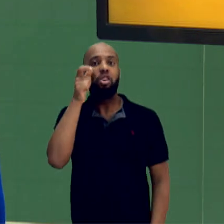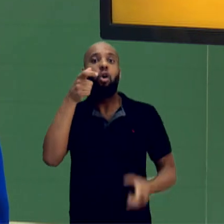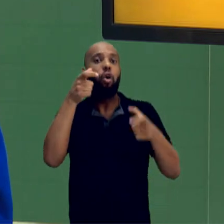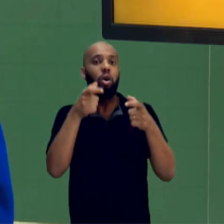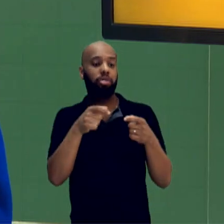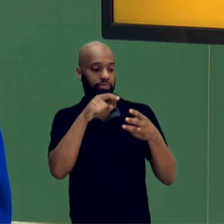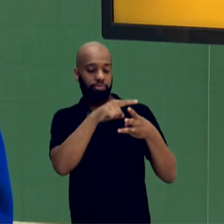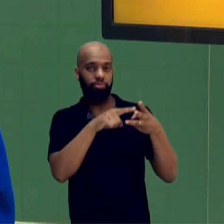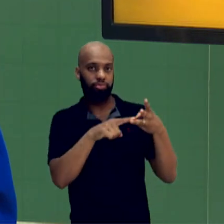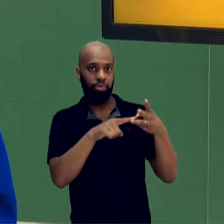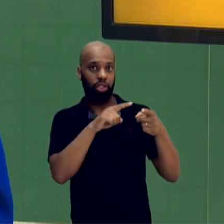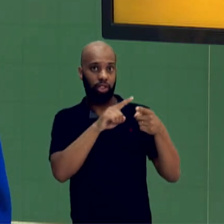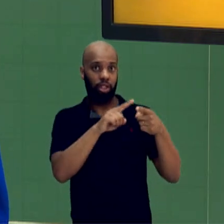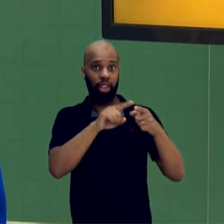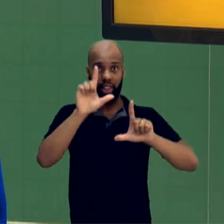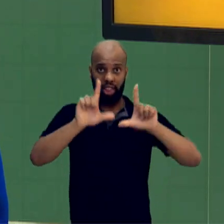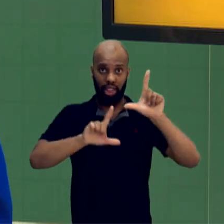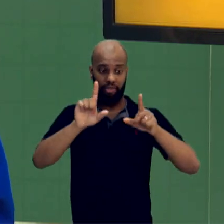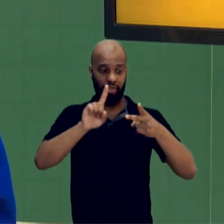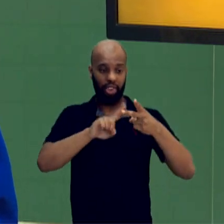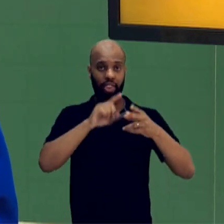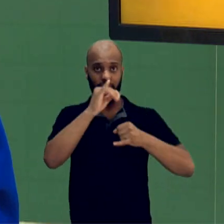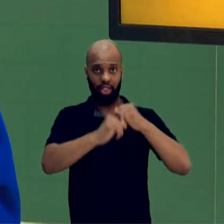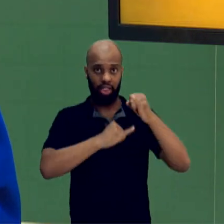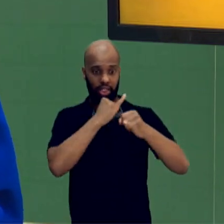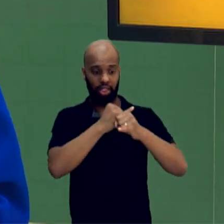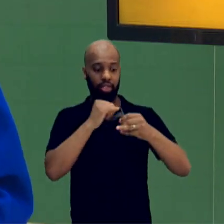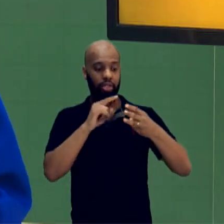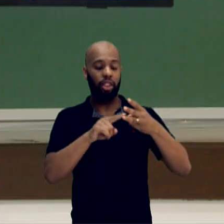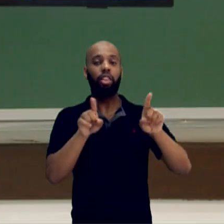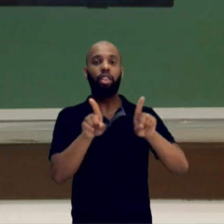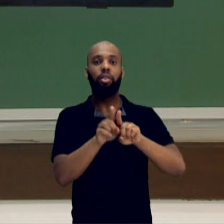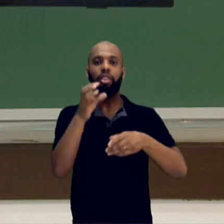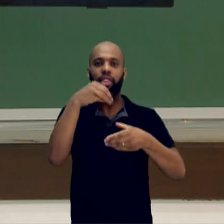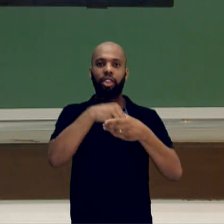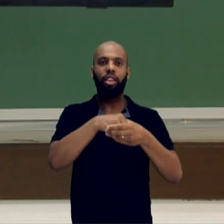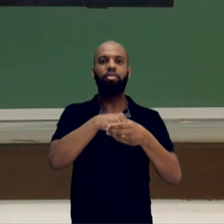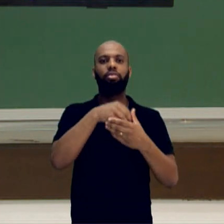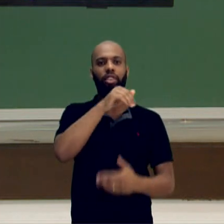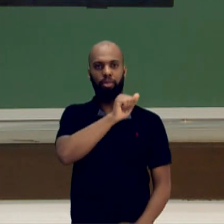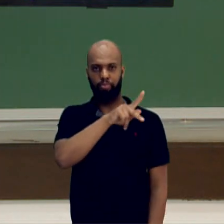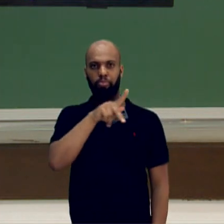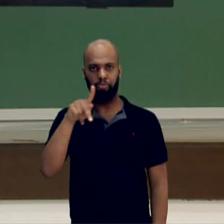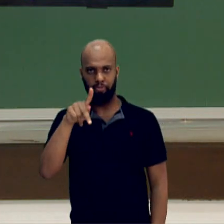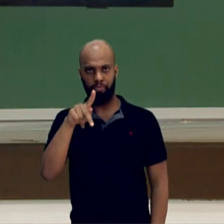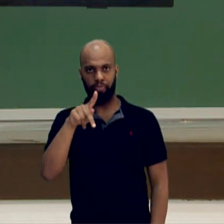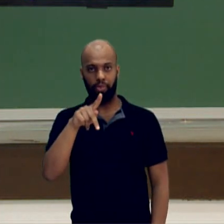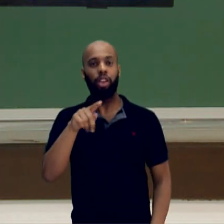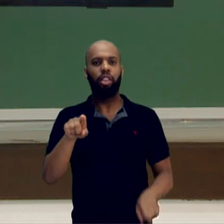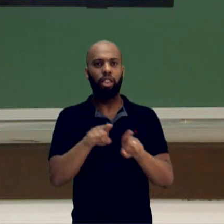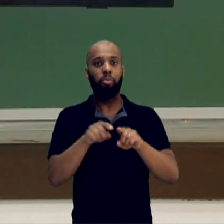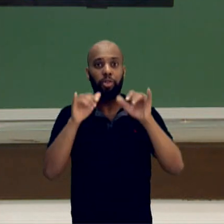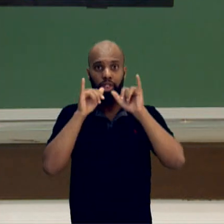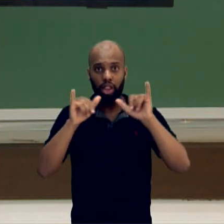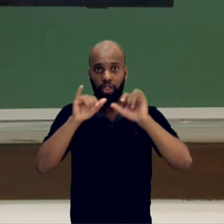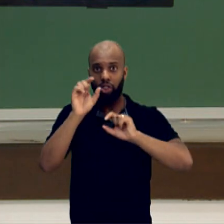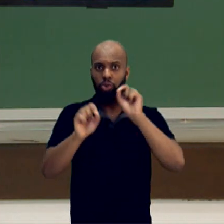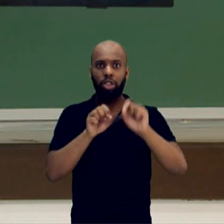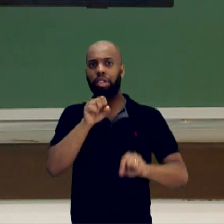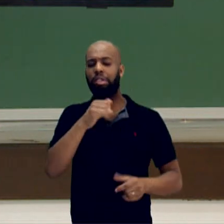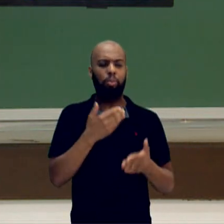3 canais, na TV aberta, na internet e também lá no aplicativo de vocês. E o segundo recado é que se